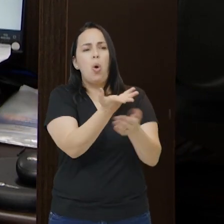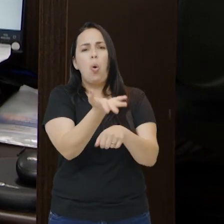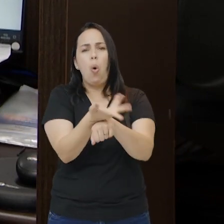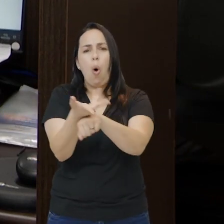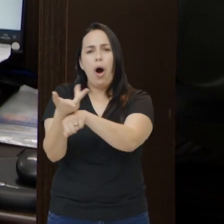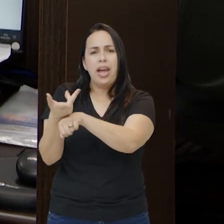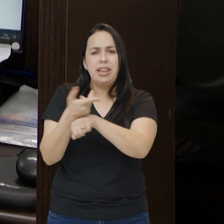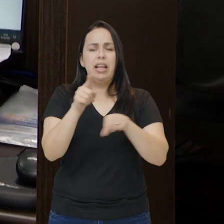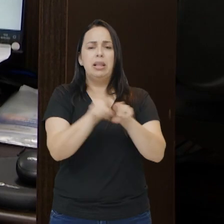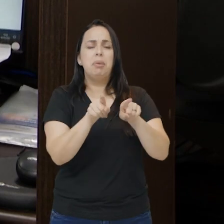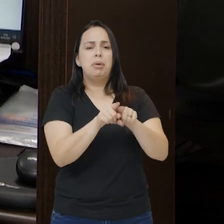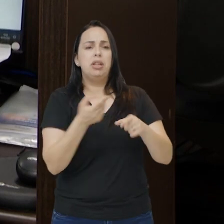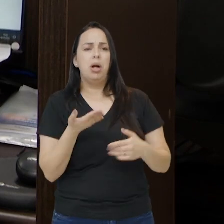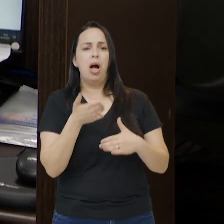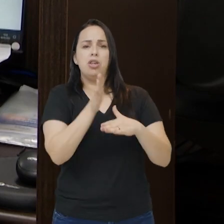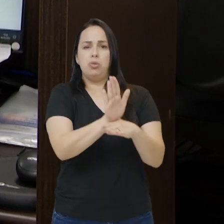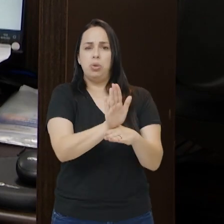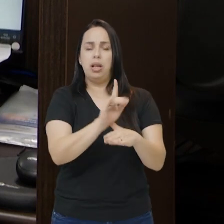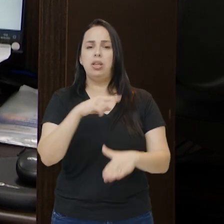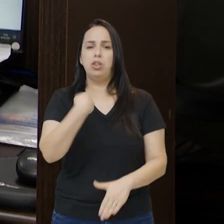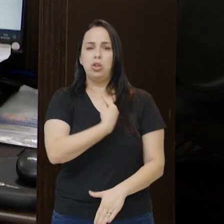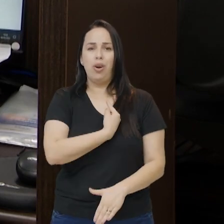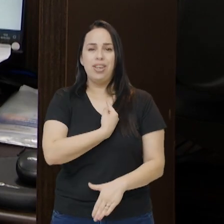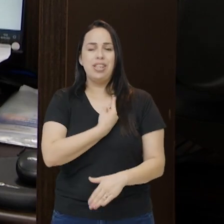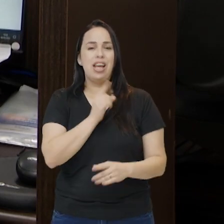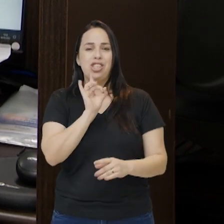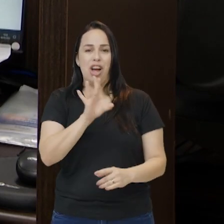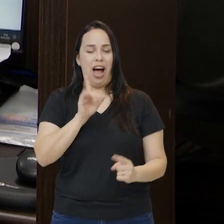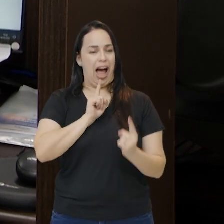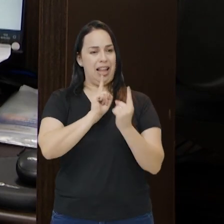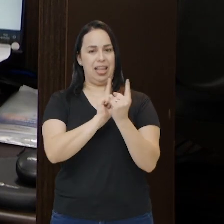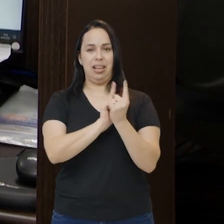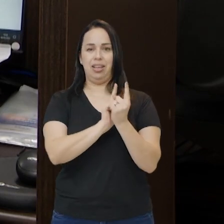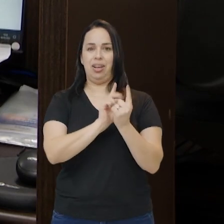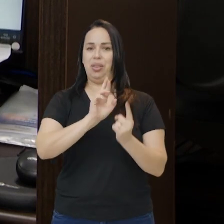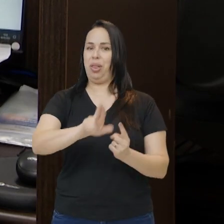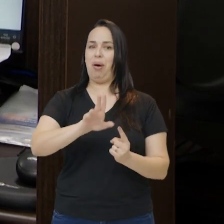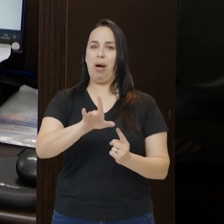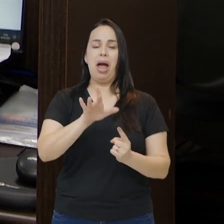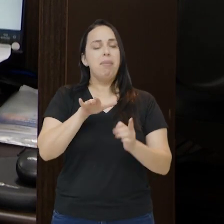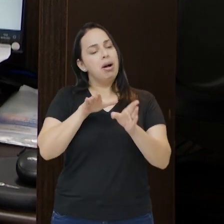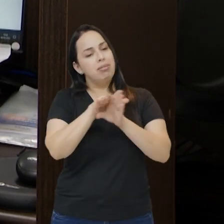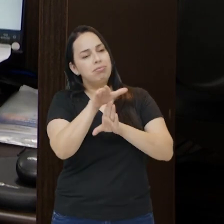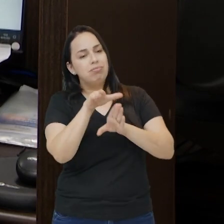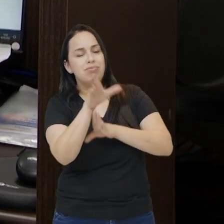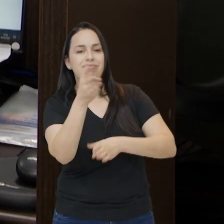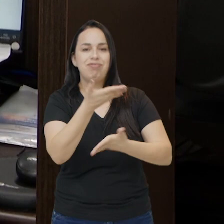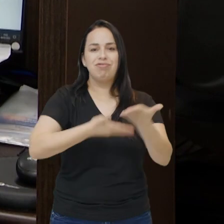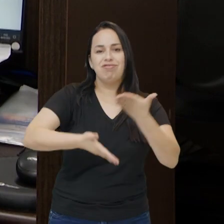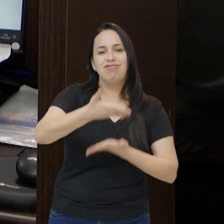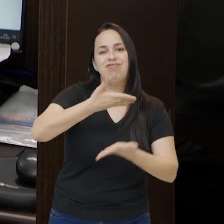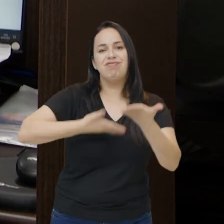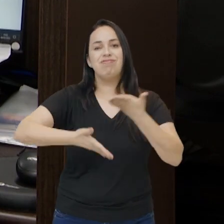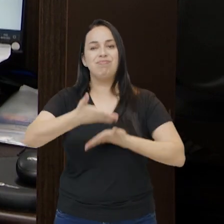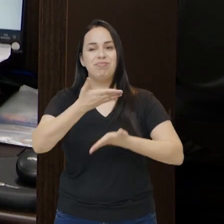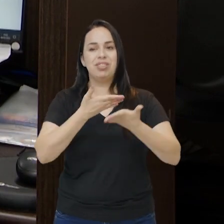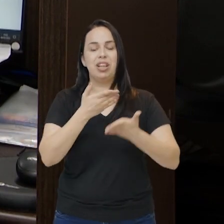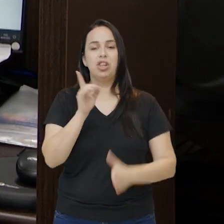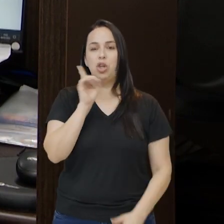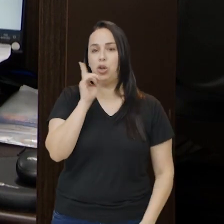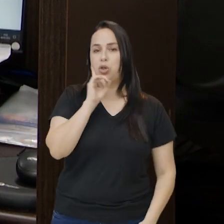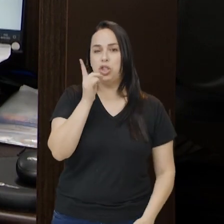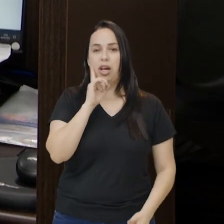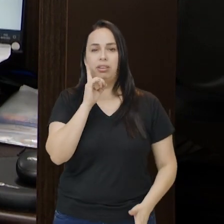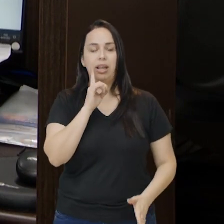corrido. Somos teleatendentes, mas acho que isso é muito mais do que atender um telefone. Somos verdadeiros consultores de relacionamento,